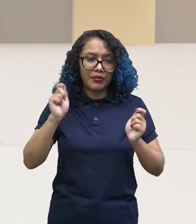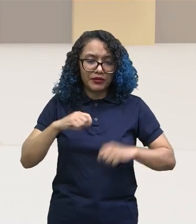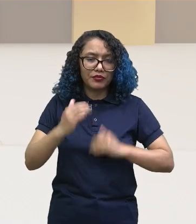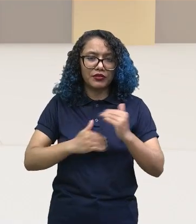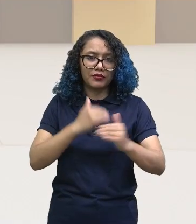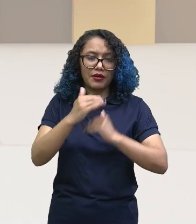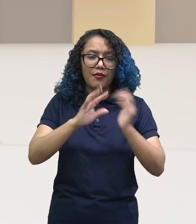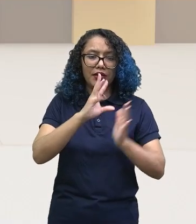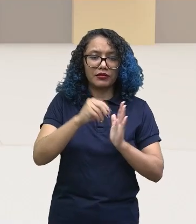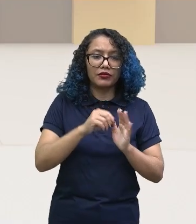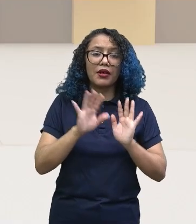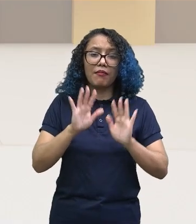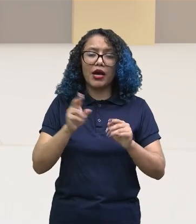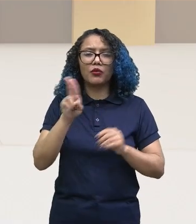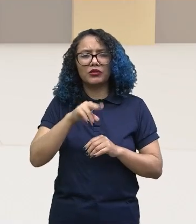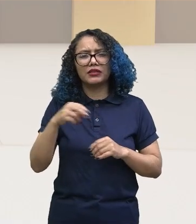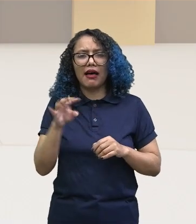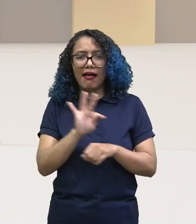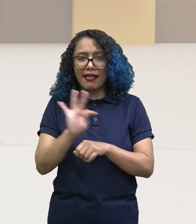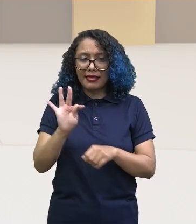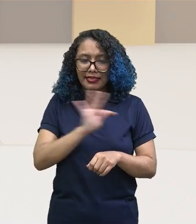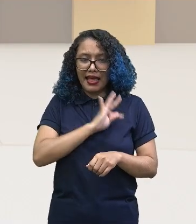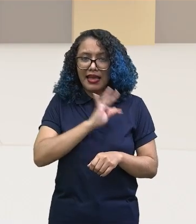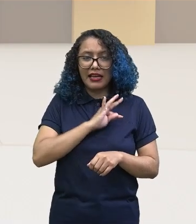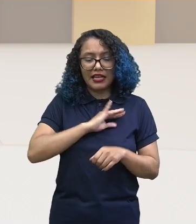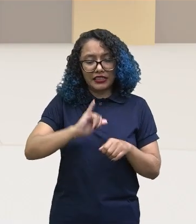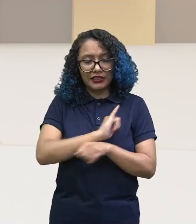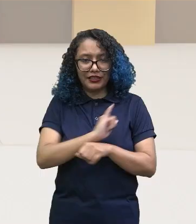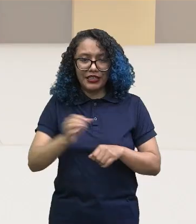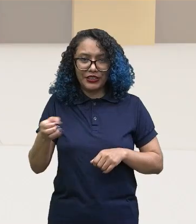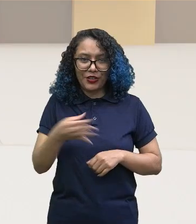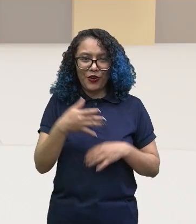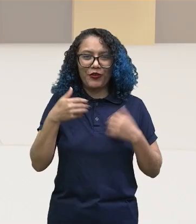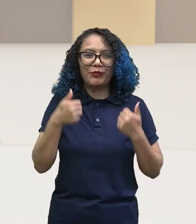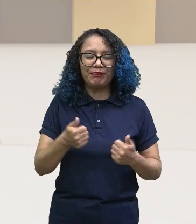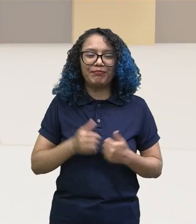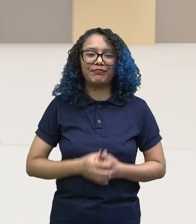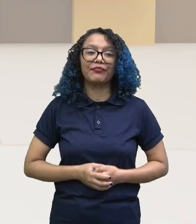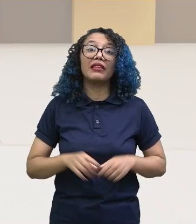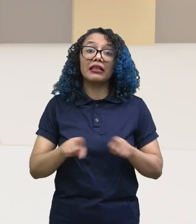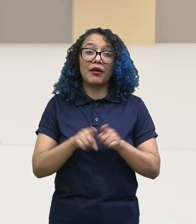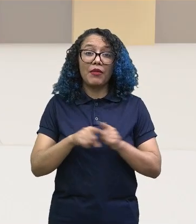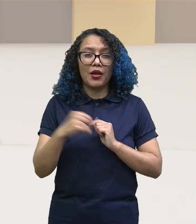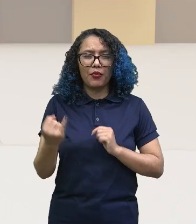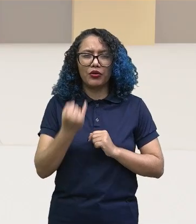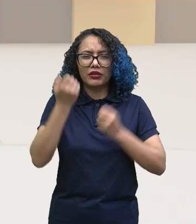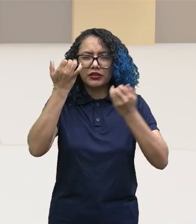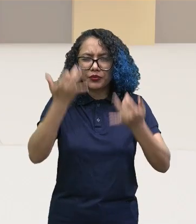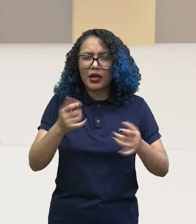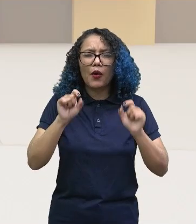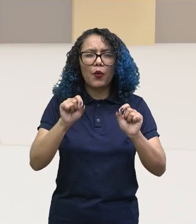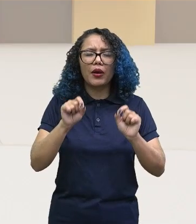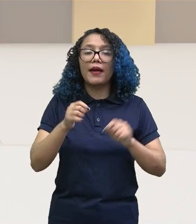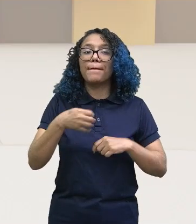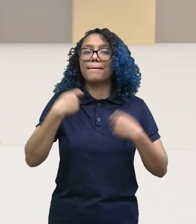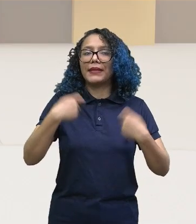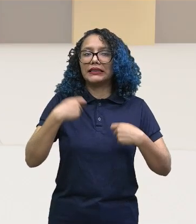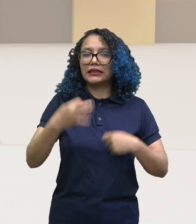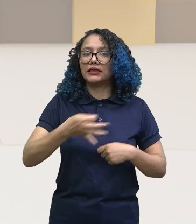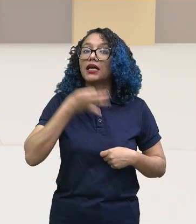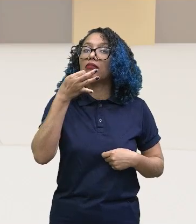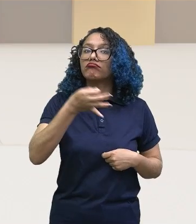da Amazônia e aplicar novas formas, né, de desenvolvimento. E eu acho que é interessante falar que você tem que ter argumentos. É para